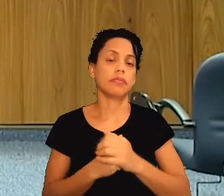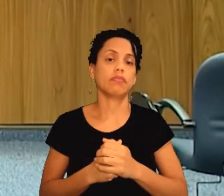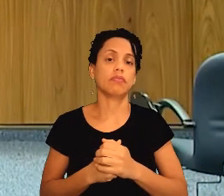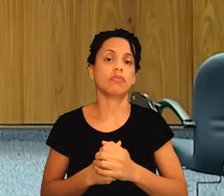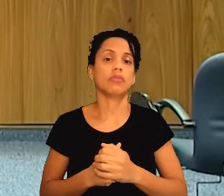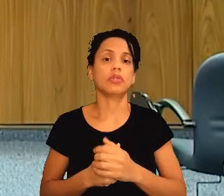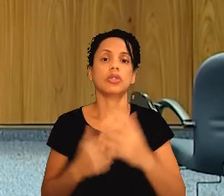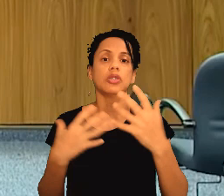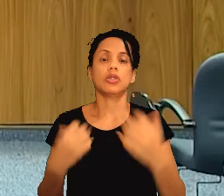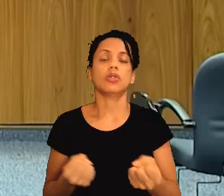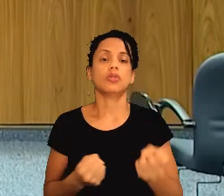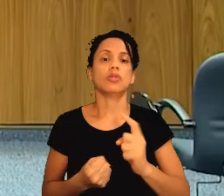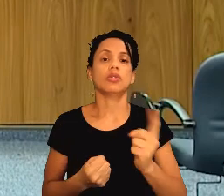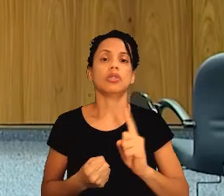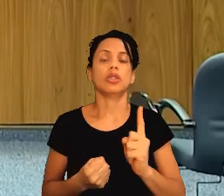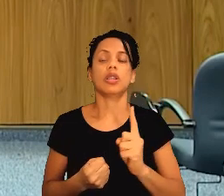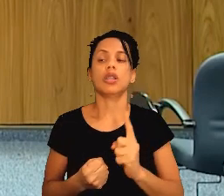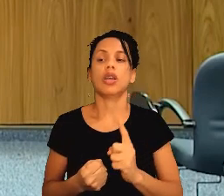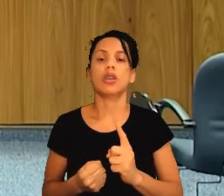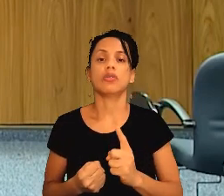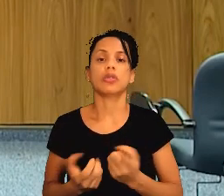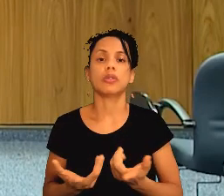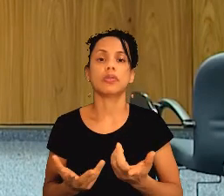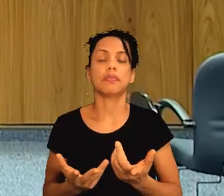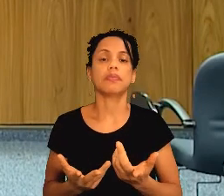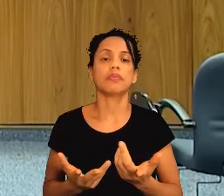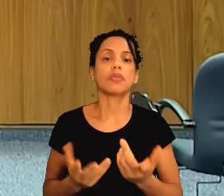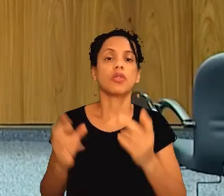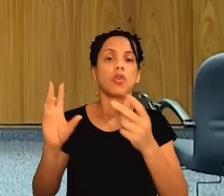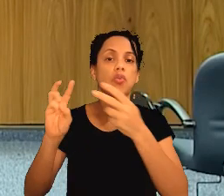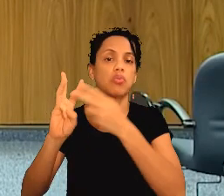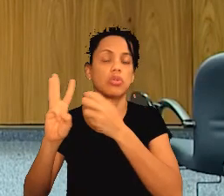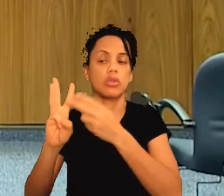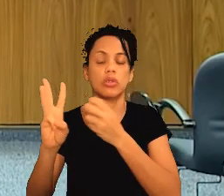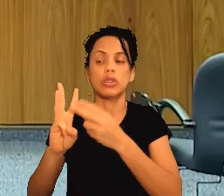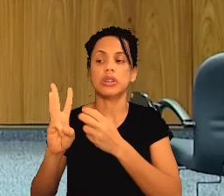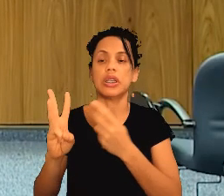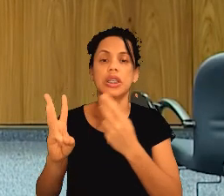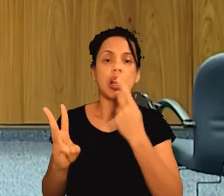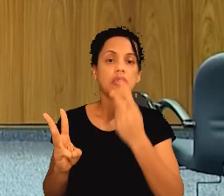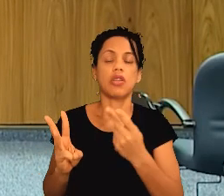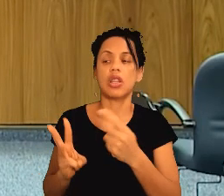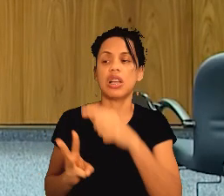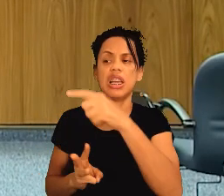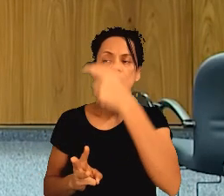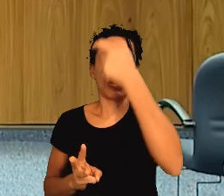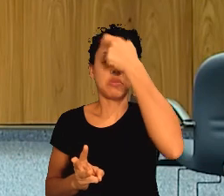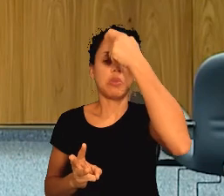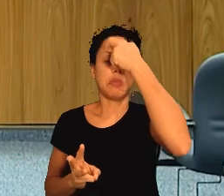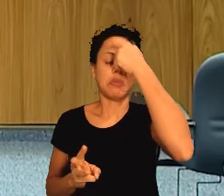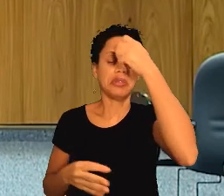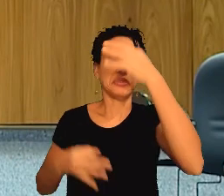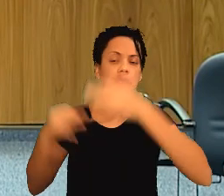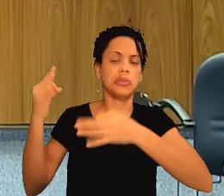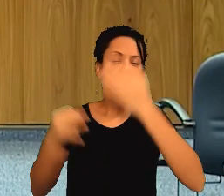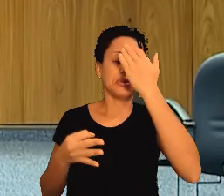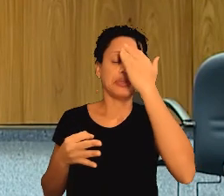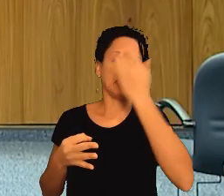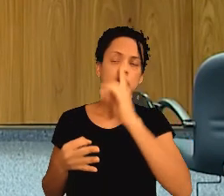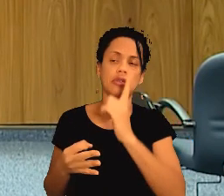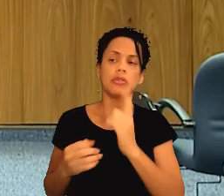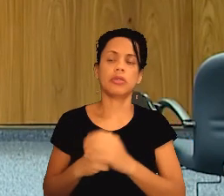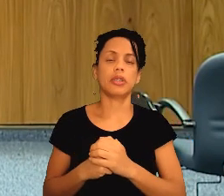que negavam aos índios personalidade jurídica para para entrar em juízo.